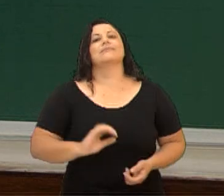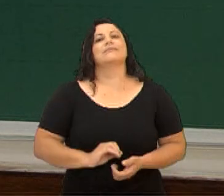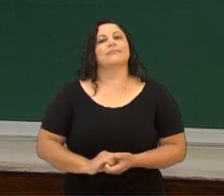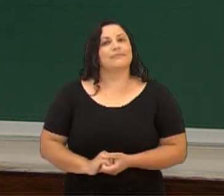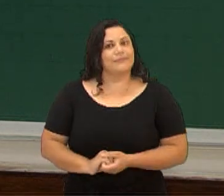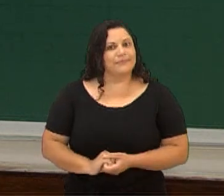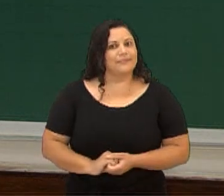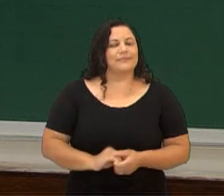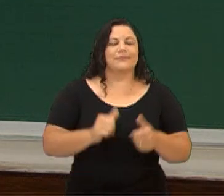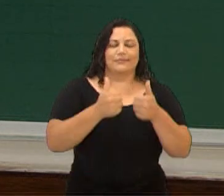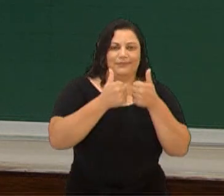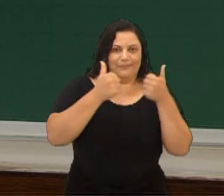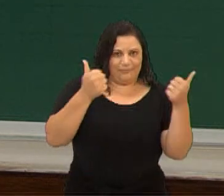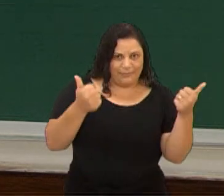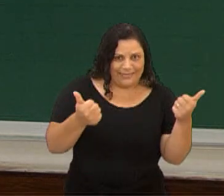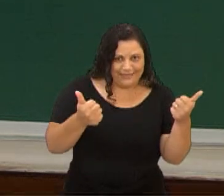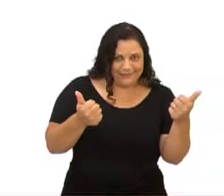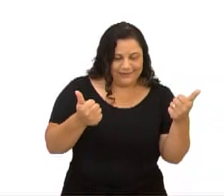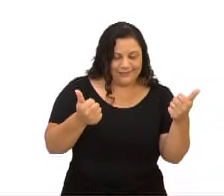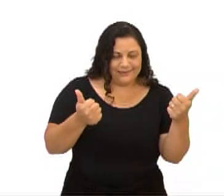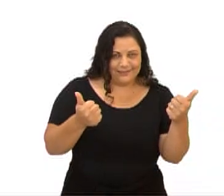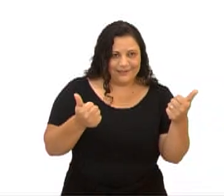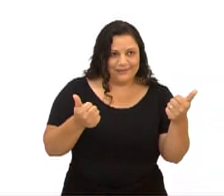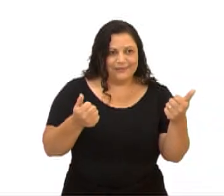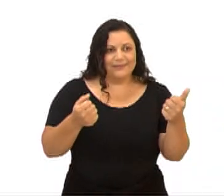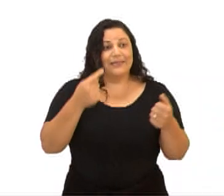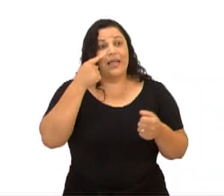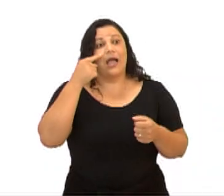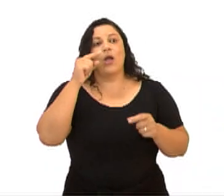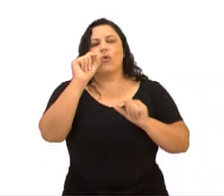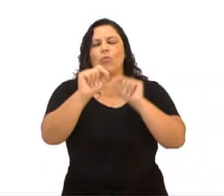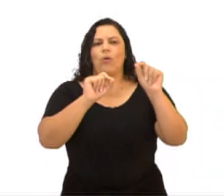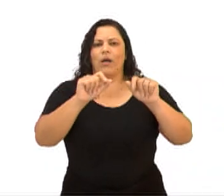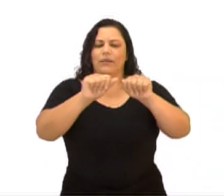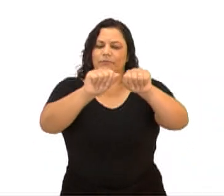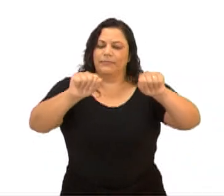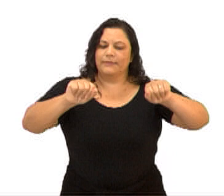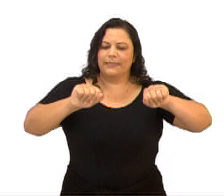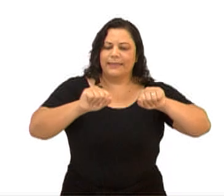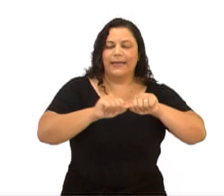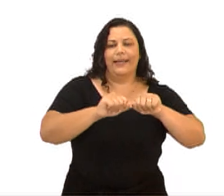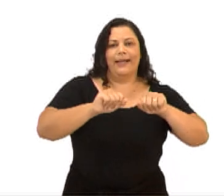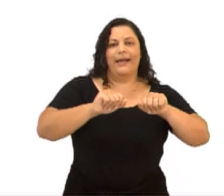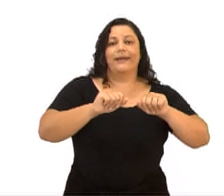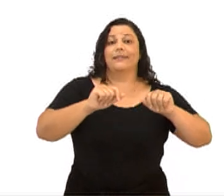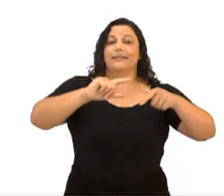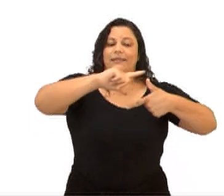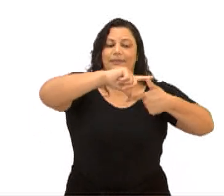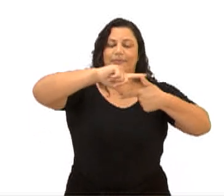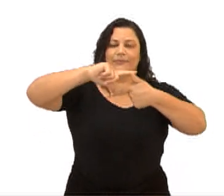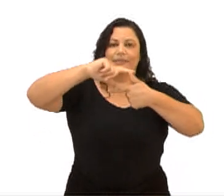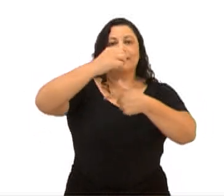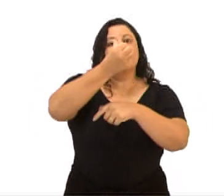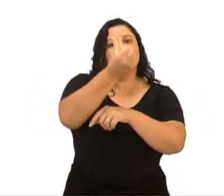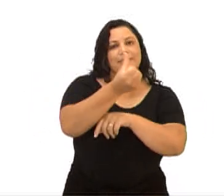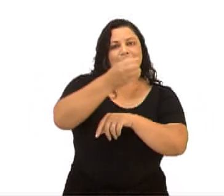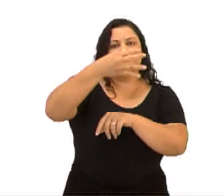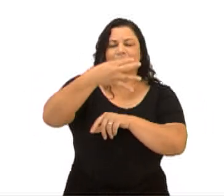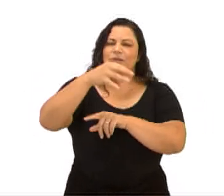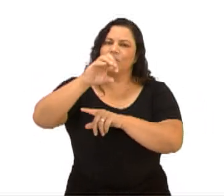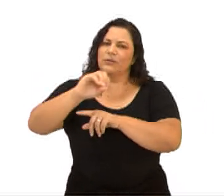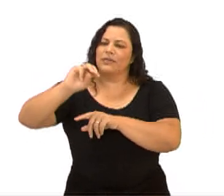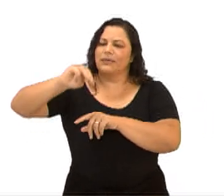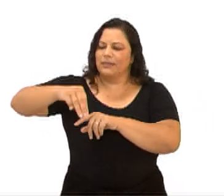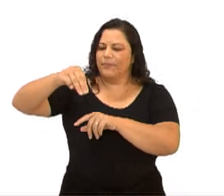640. Tranquilo? Então, nós temos que a nossa área do retângulo é de 640